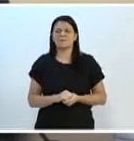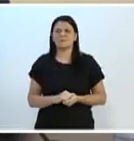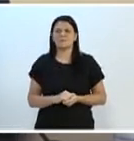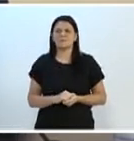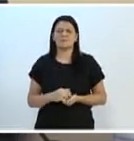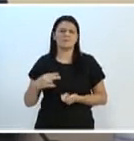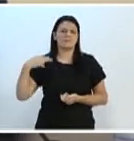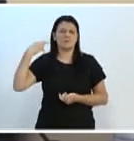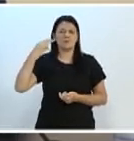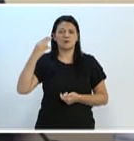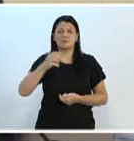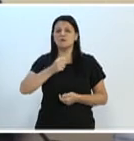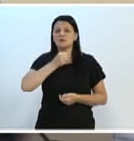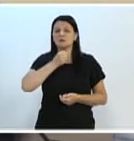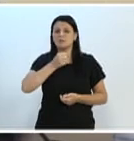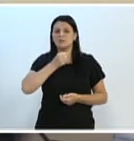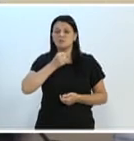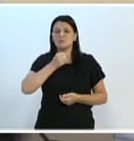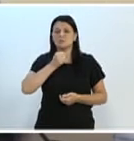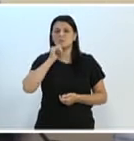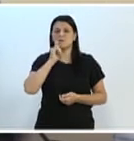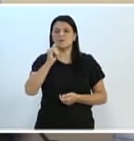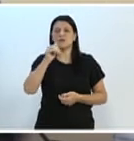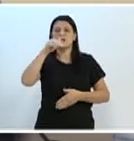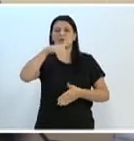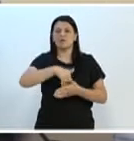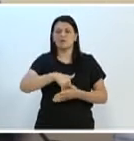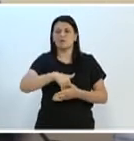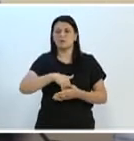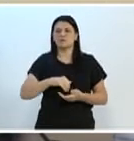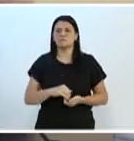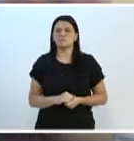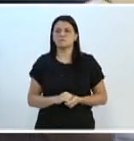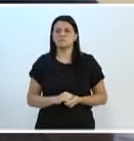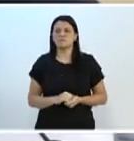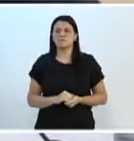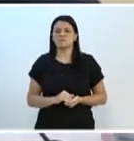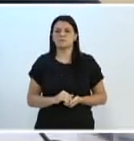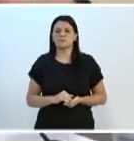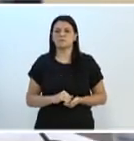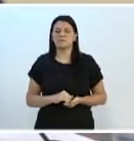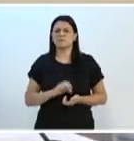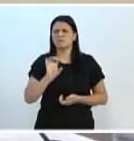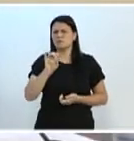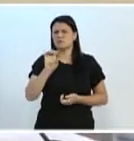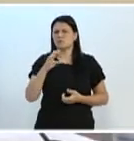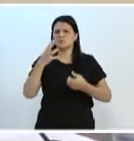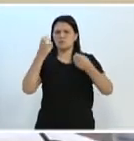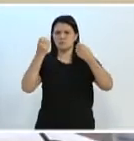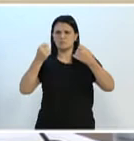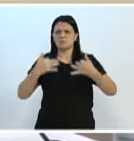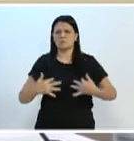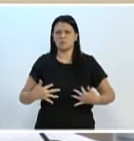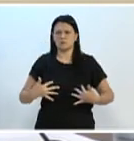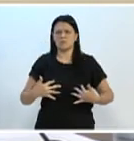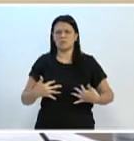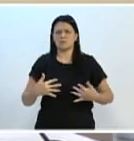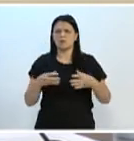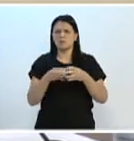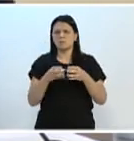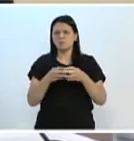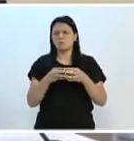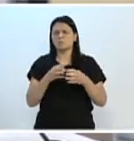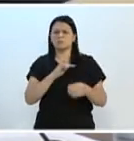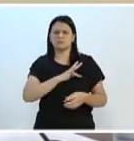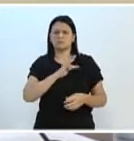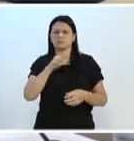até o microfone central para declararem o seu voto. Eu só vou explicar aqui uma situação que a equipe técnica passou, porque